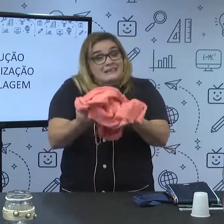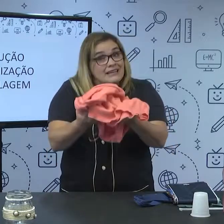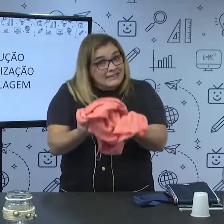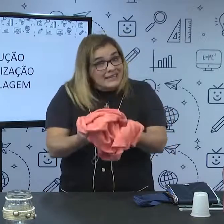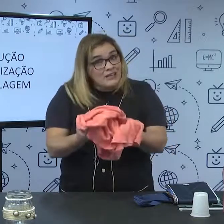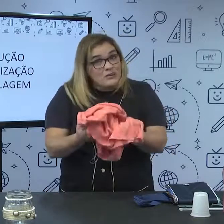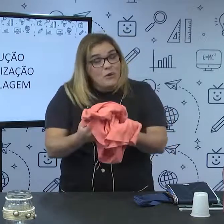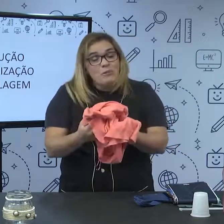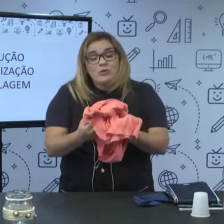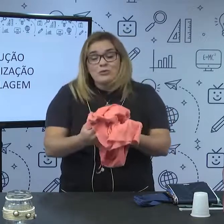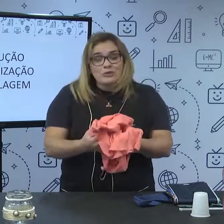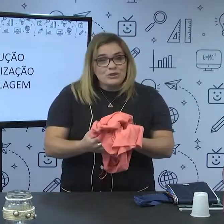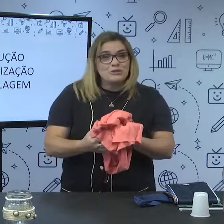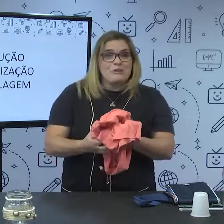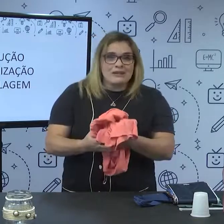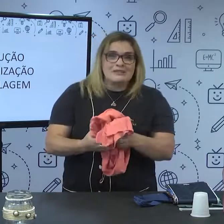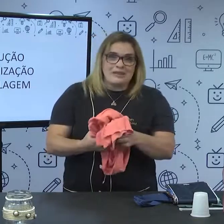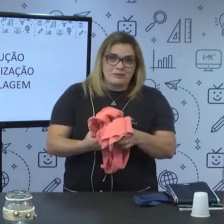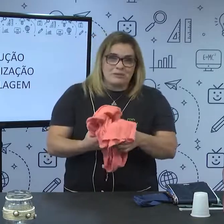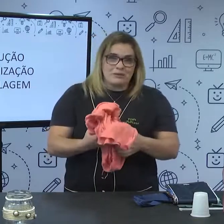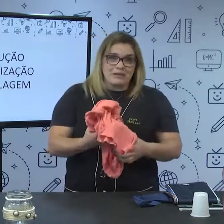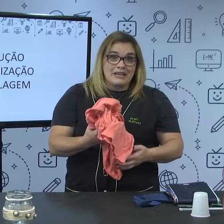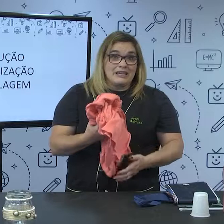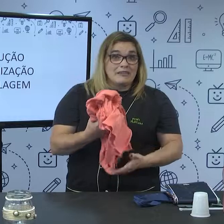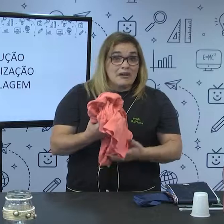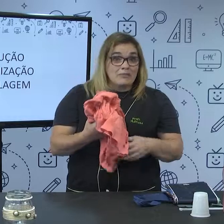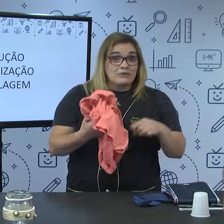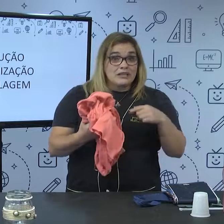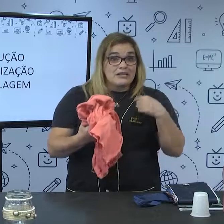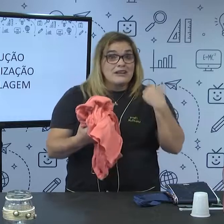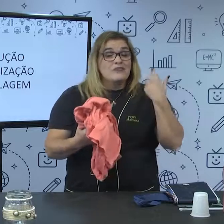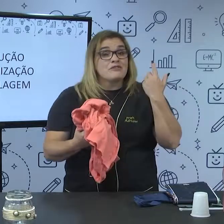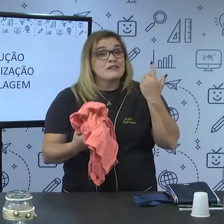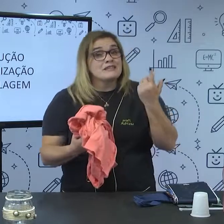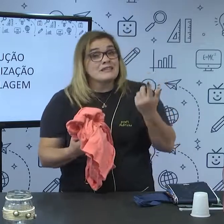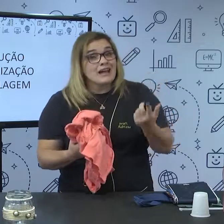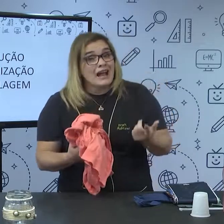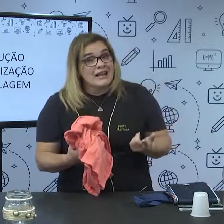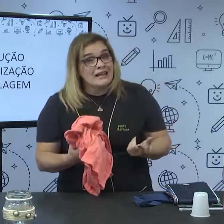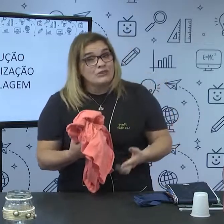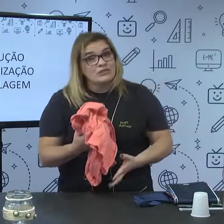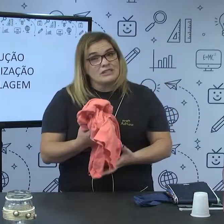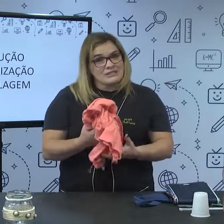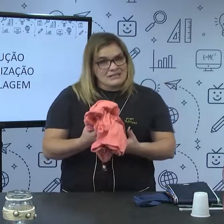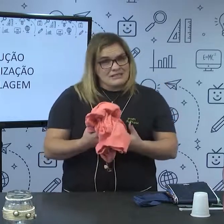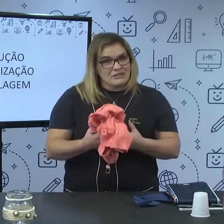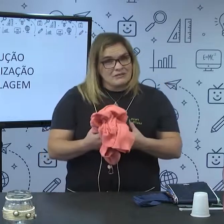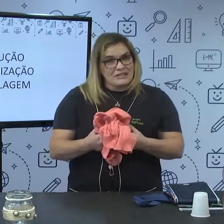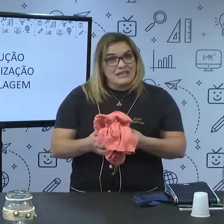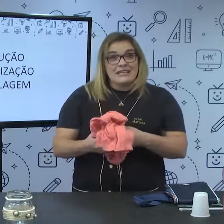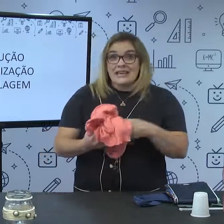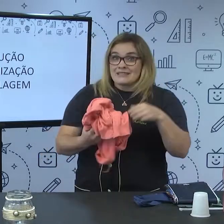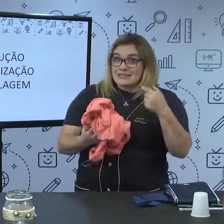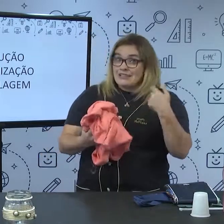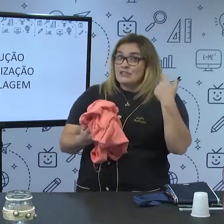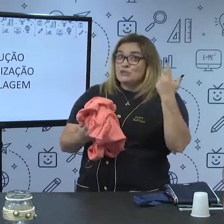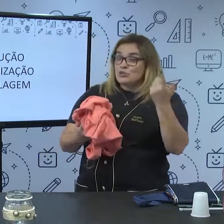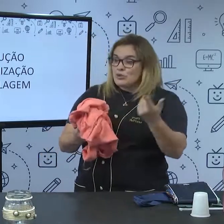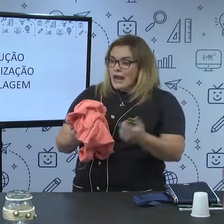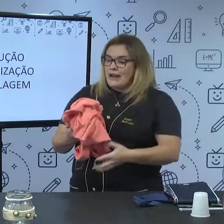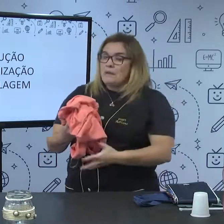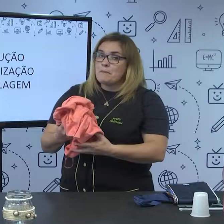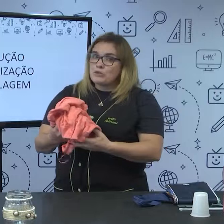esse casaquinho por muito mais tempo. Ela vai poder fazer a reutilização e